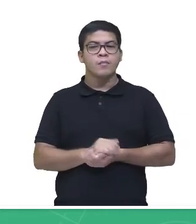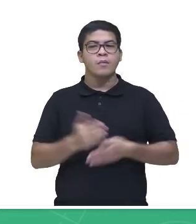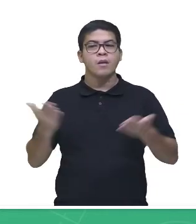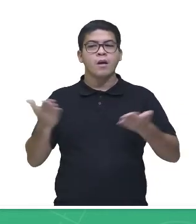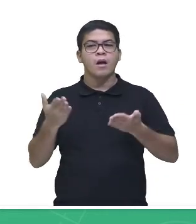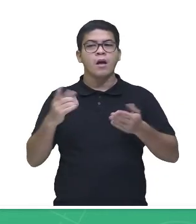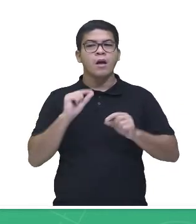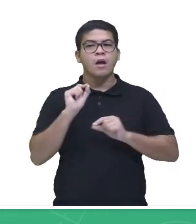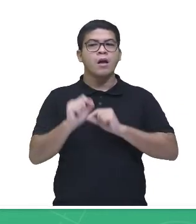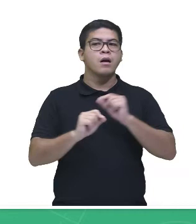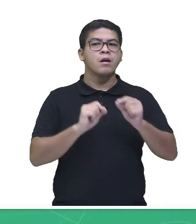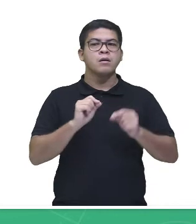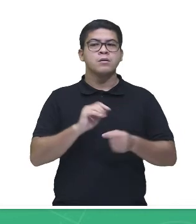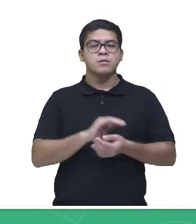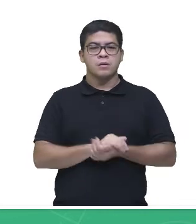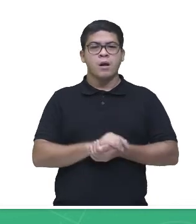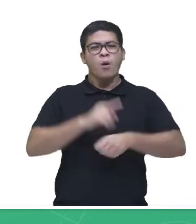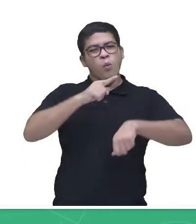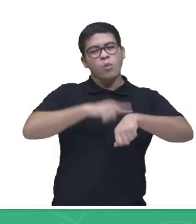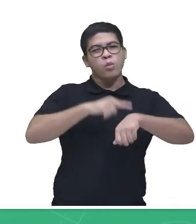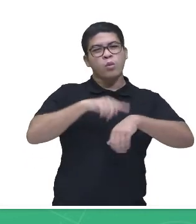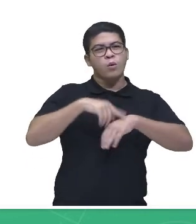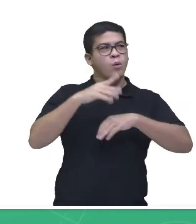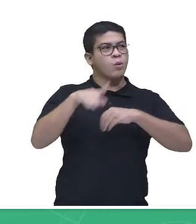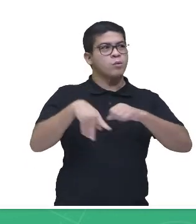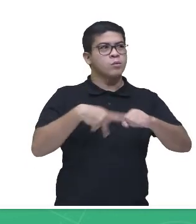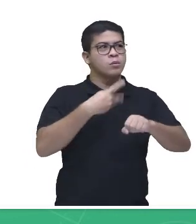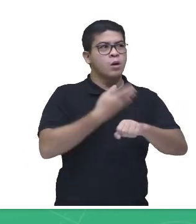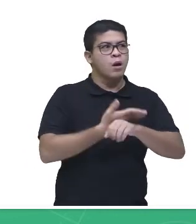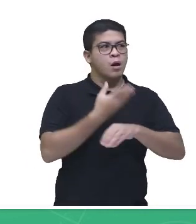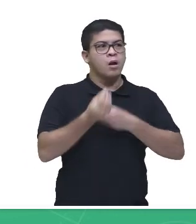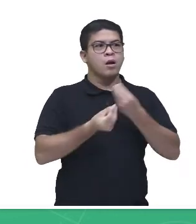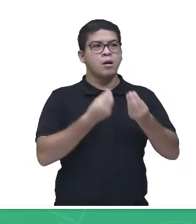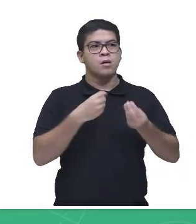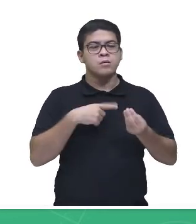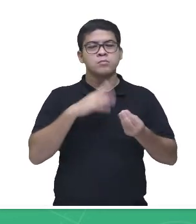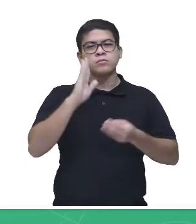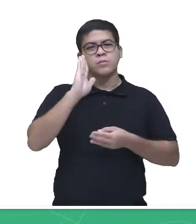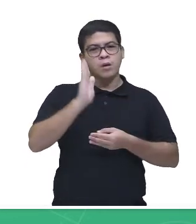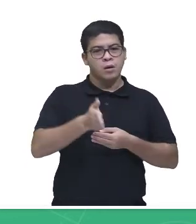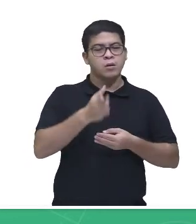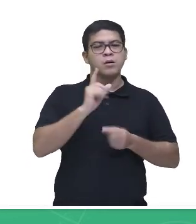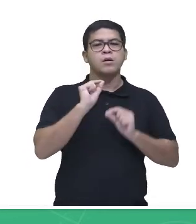definir esse tempo como se fosse um passado ainda recente,